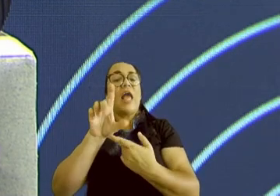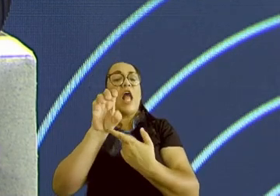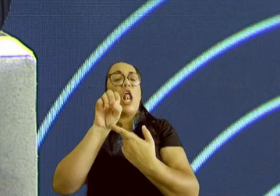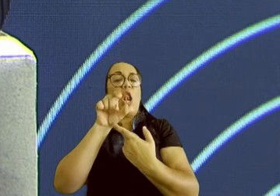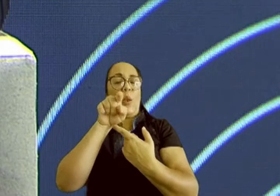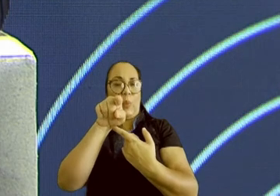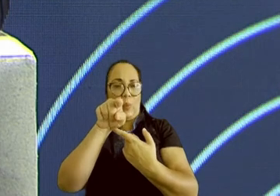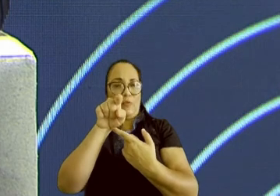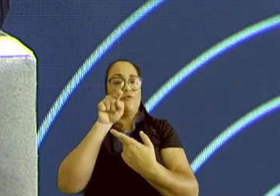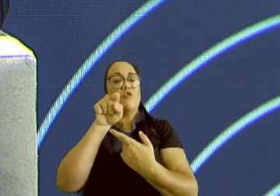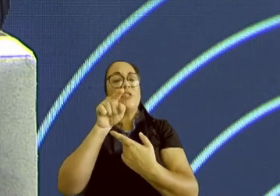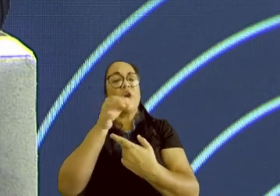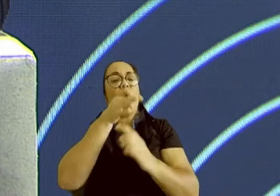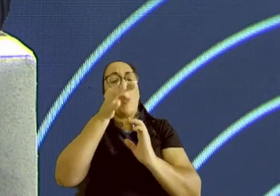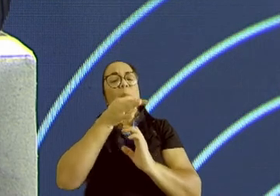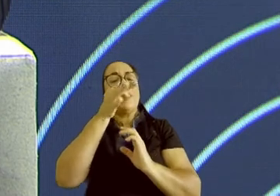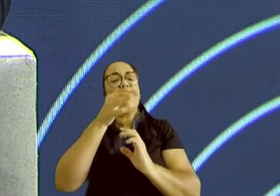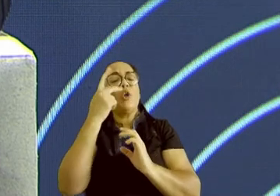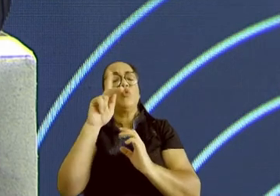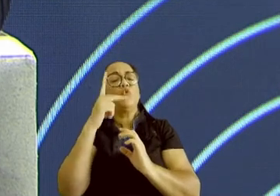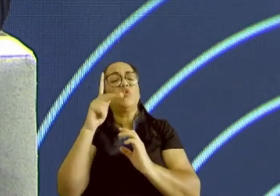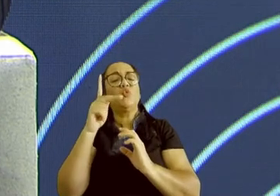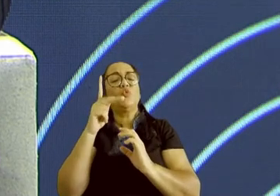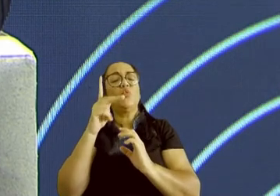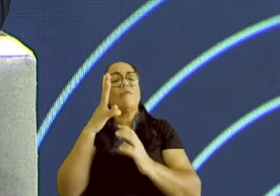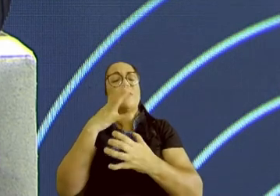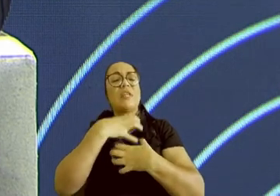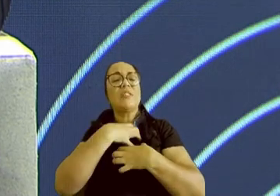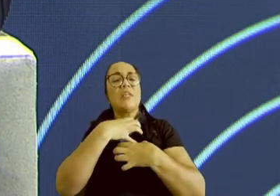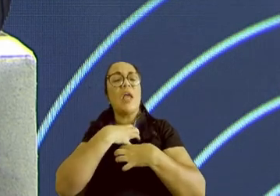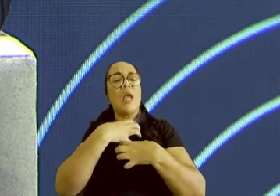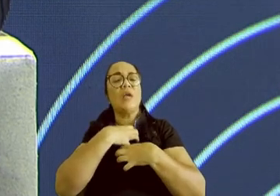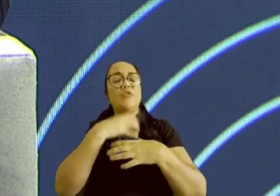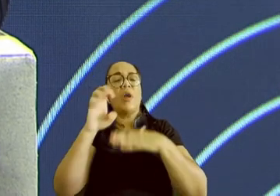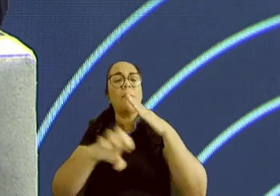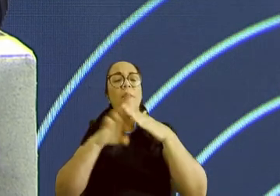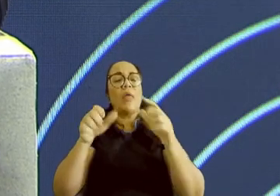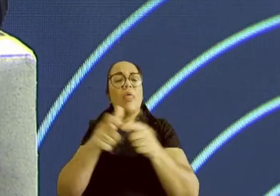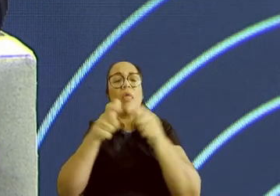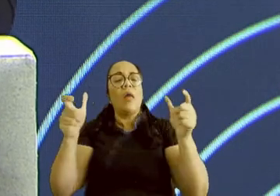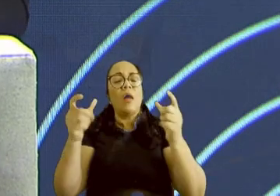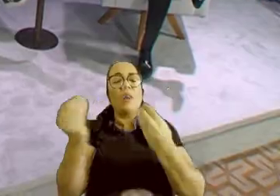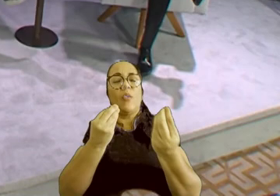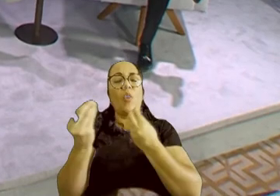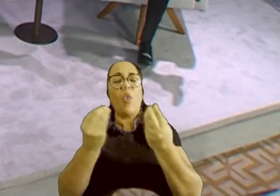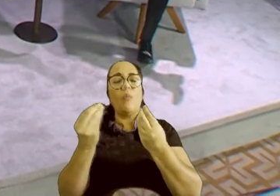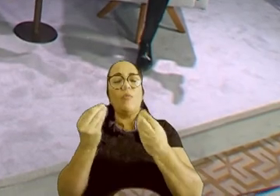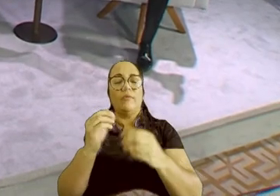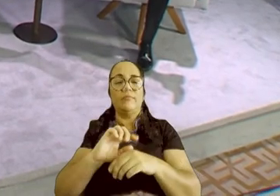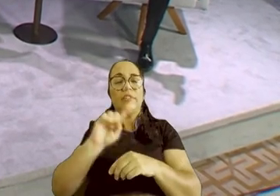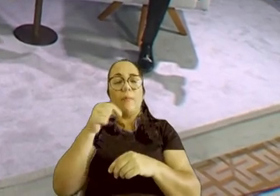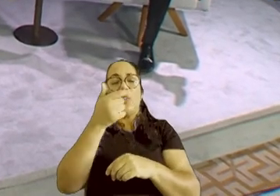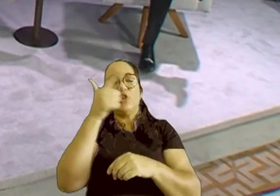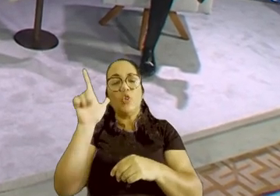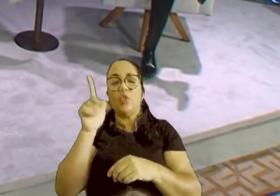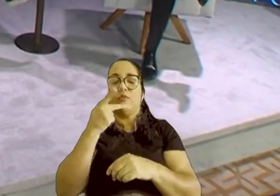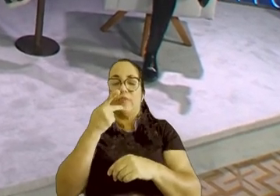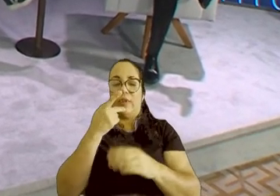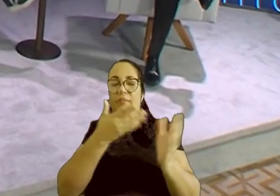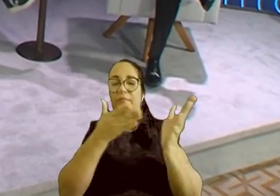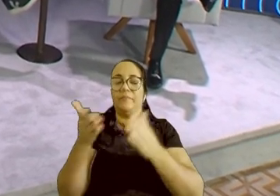inorgânica como é que você tem sentido isso E aí depois eu vou pedir para vocês é sem dúvida